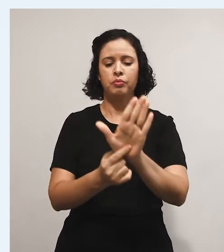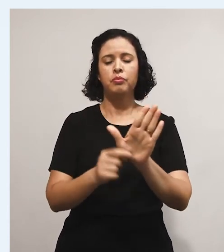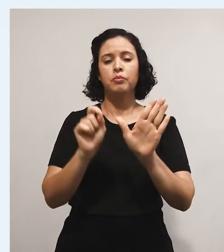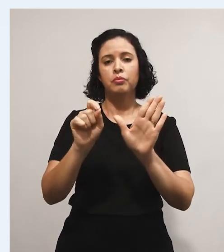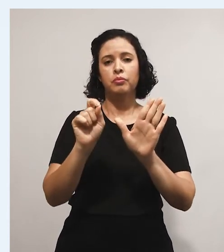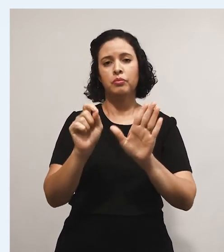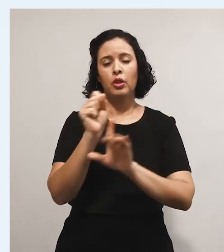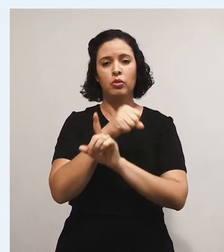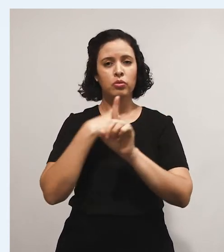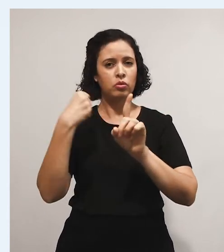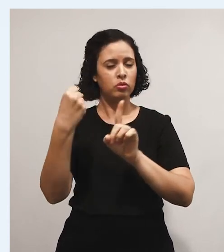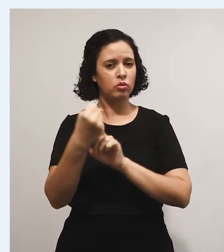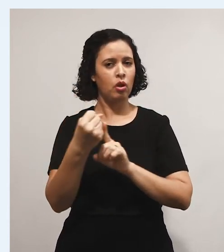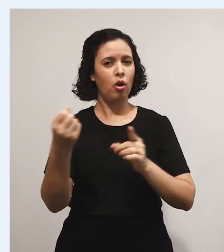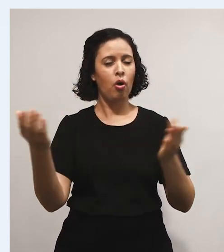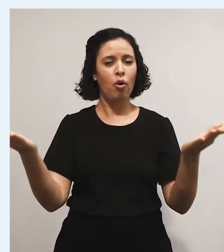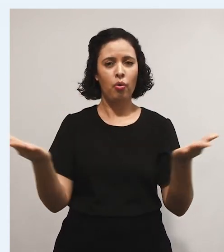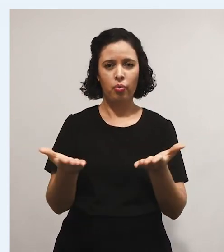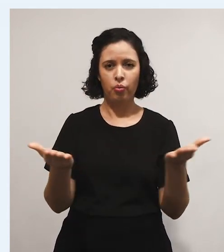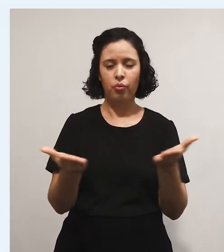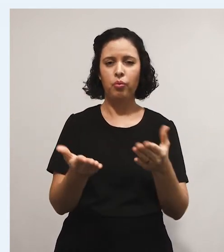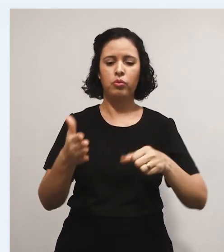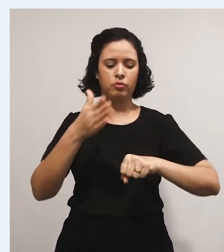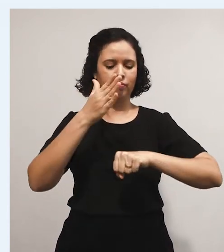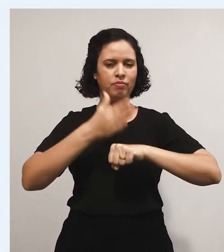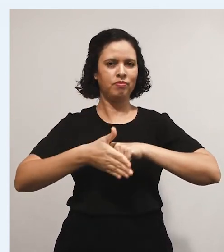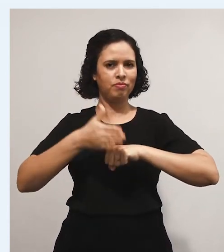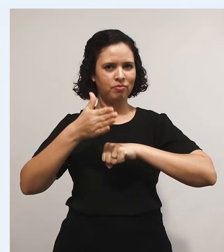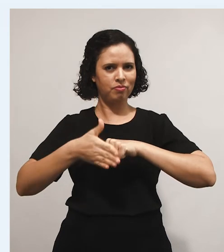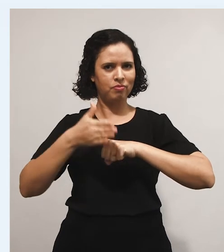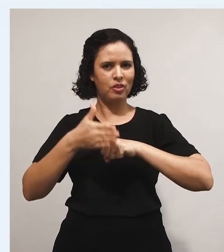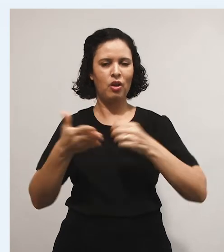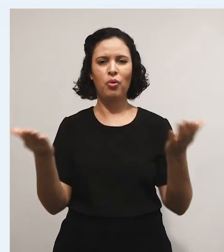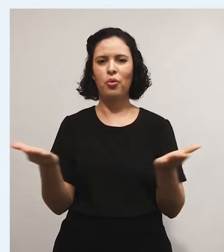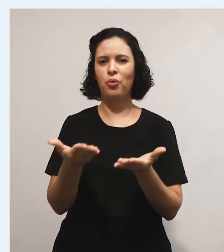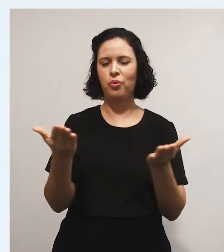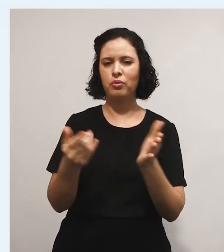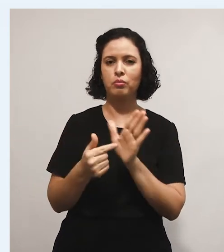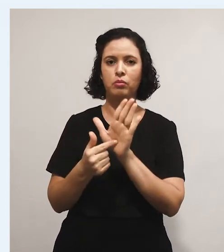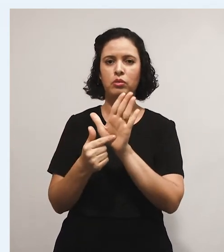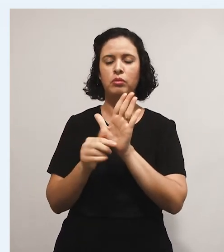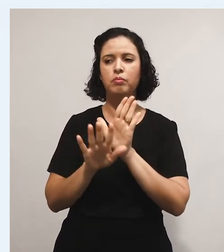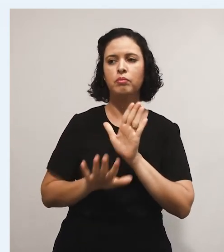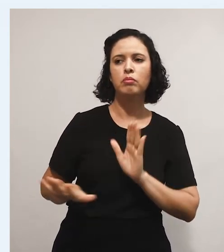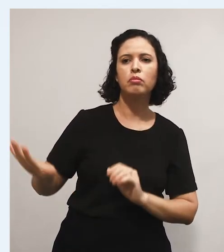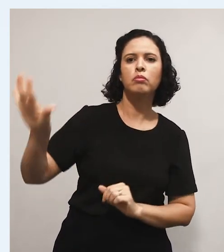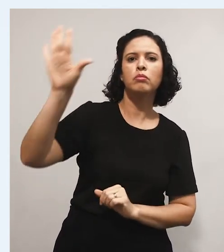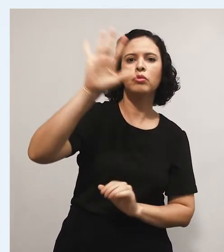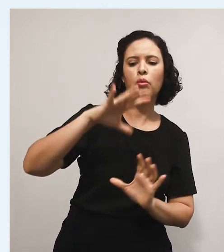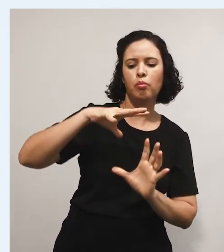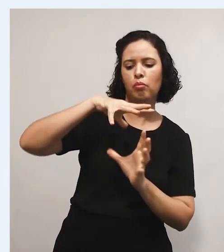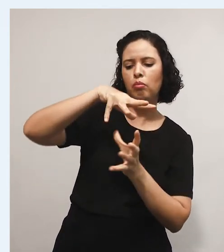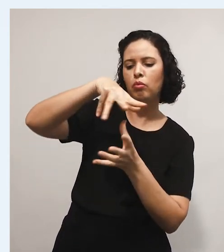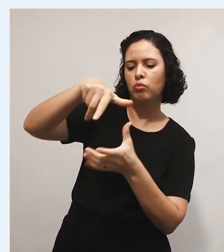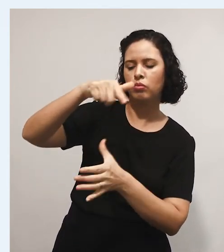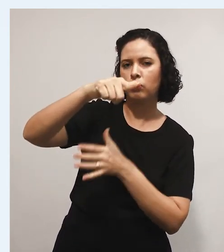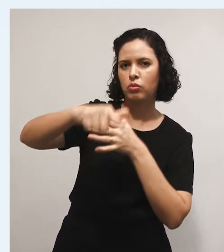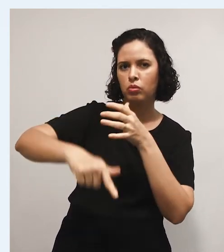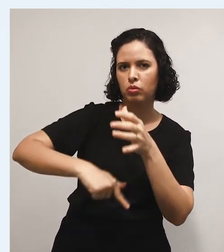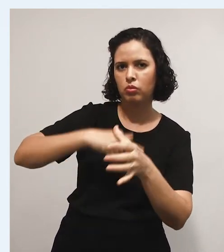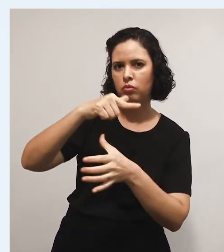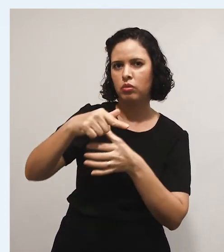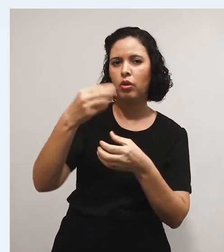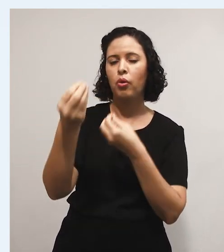mais contemporânea. Que sociologia é essa? Trazendo um panorama do mundo globalizado, do